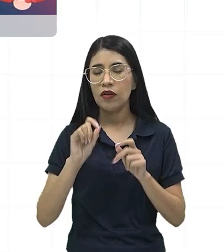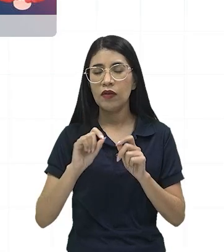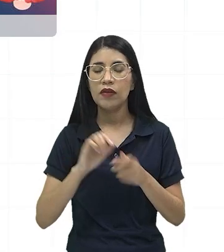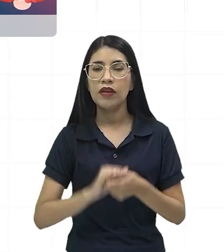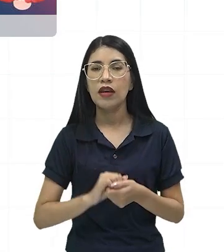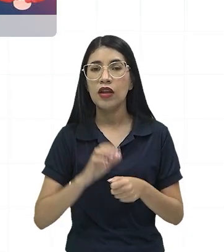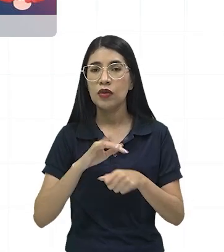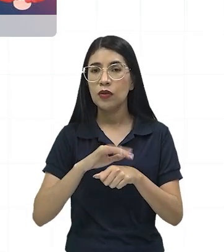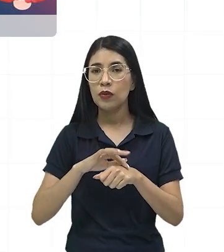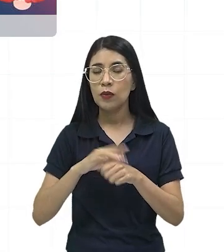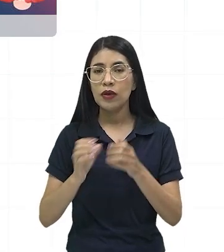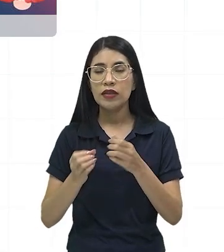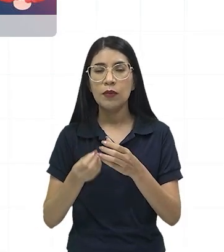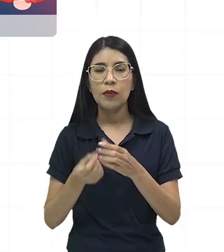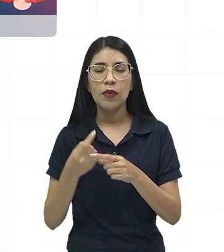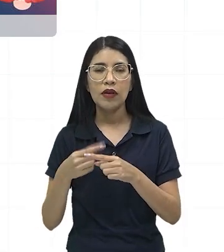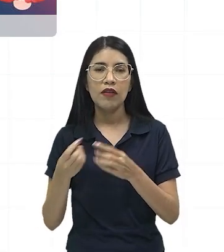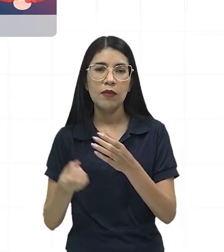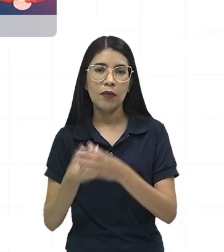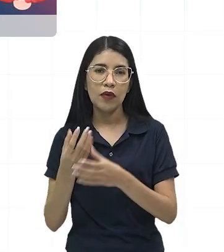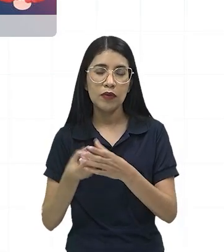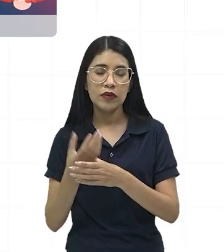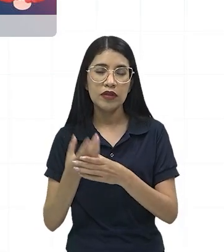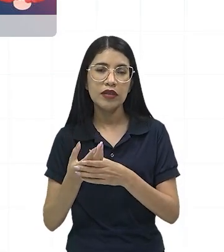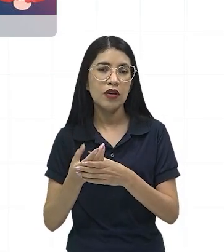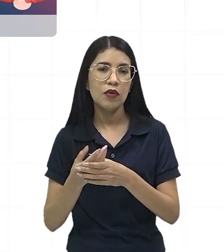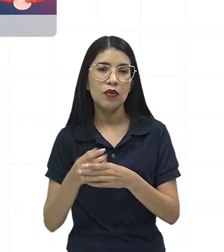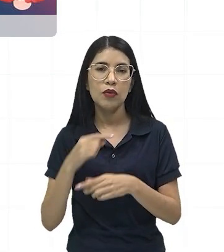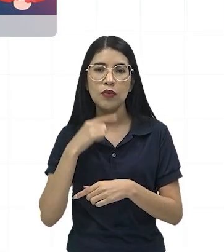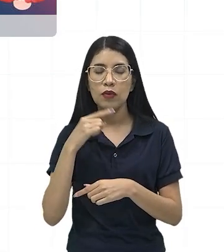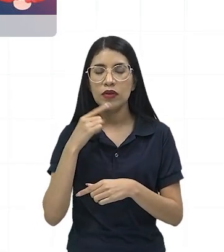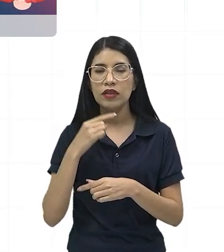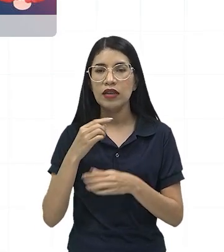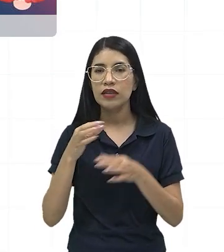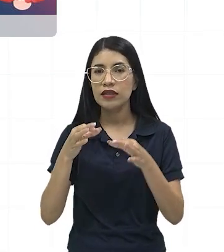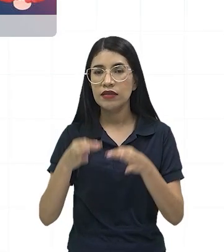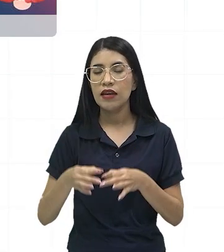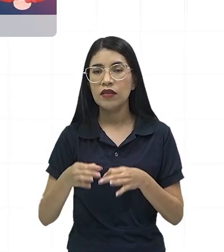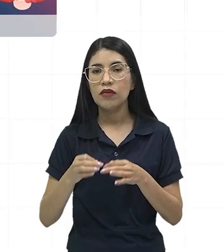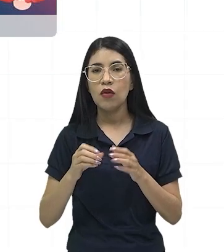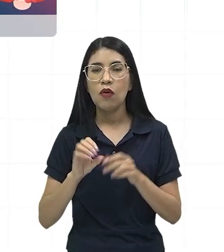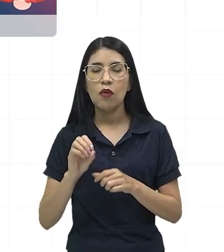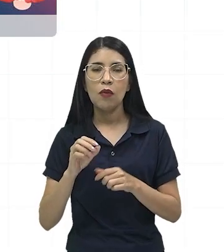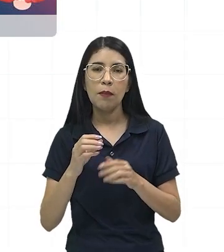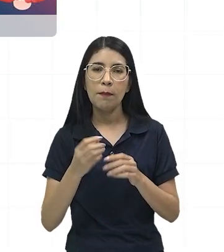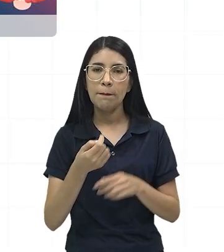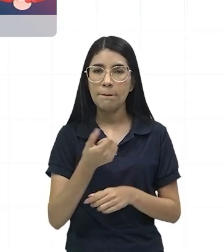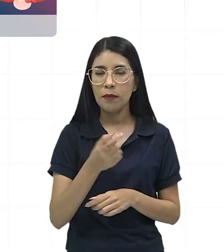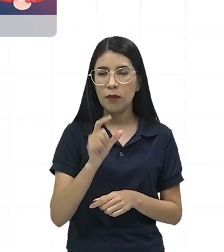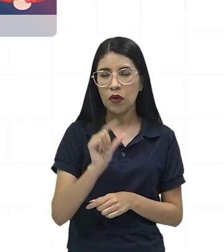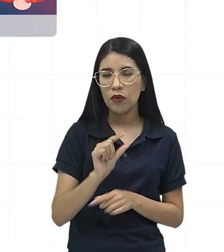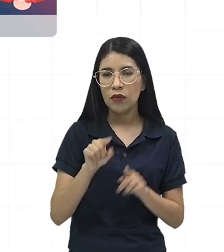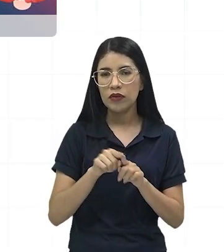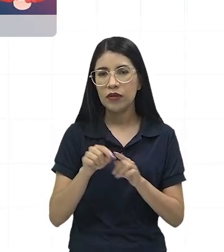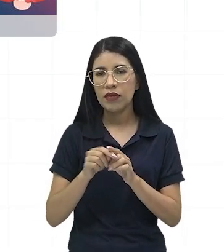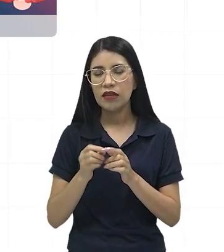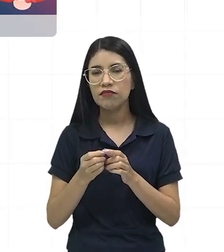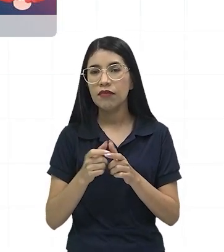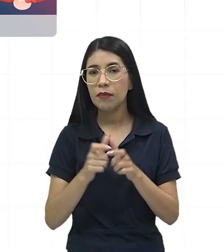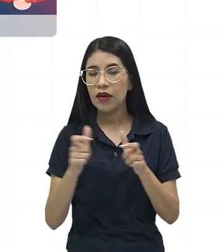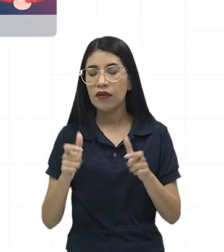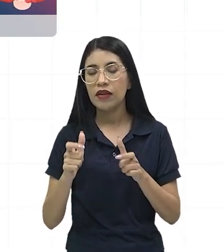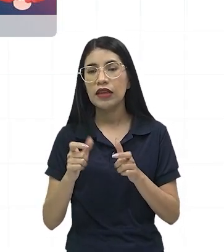produção insuficiente ou excessiva de hormônios da tireoide que afetam